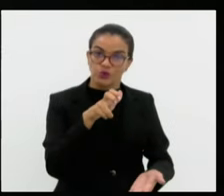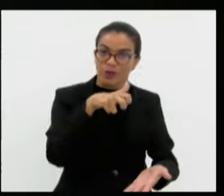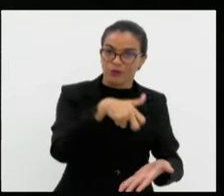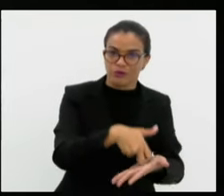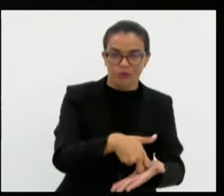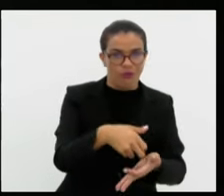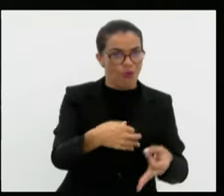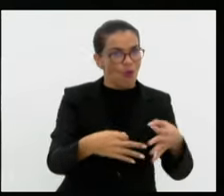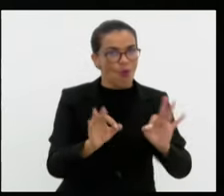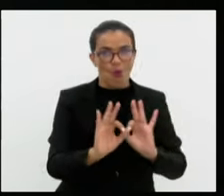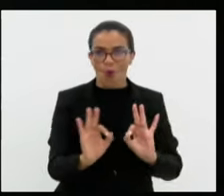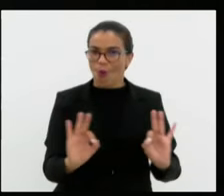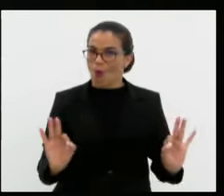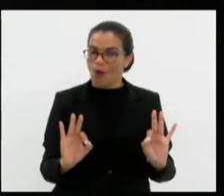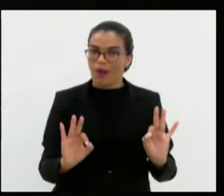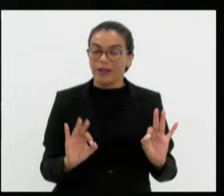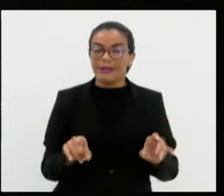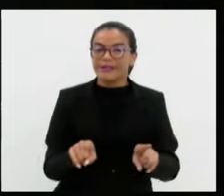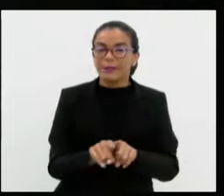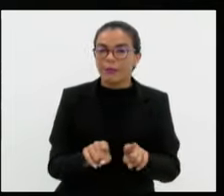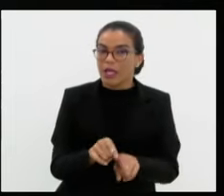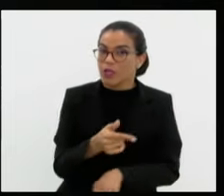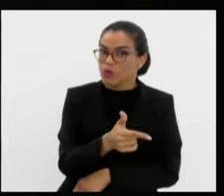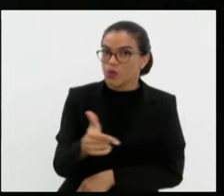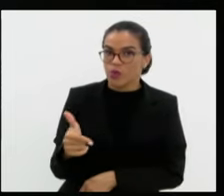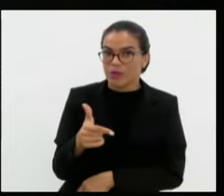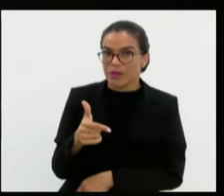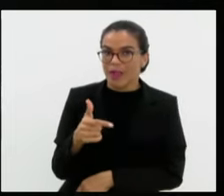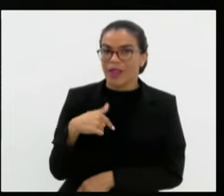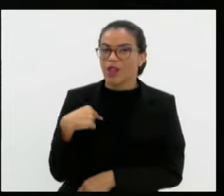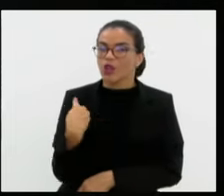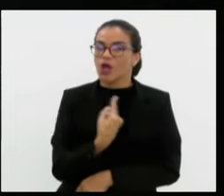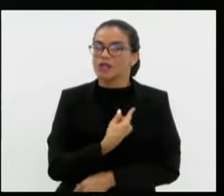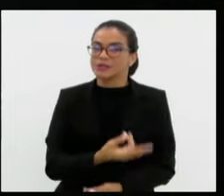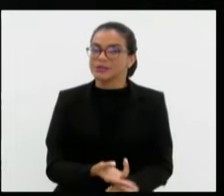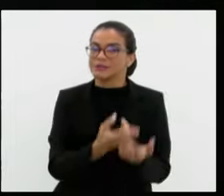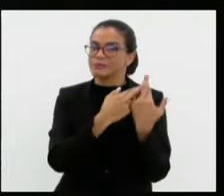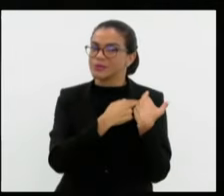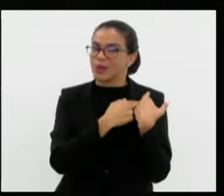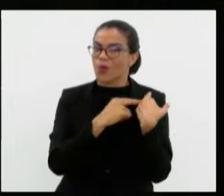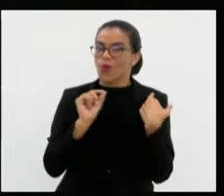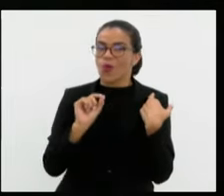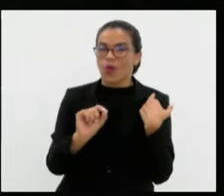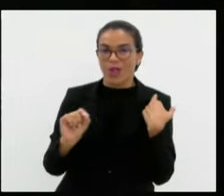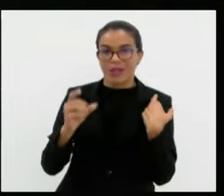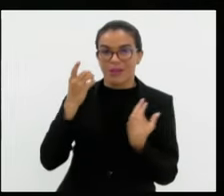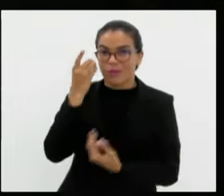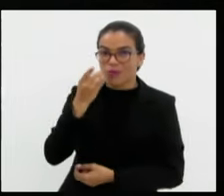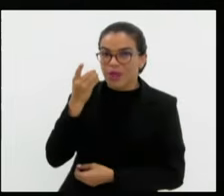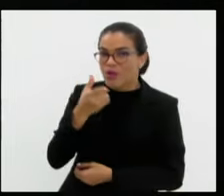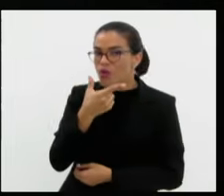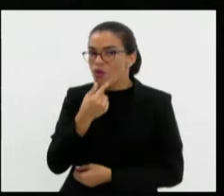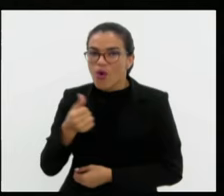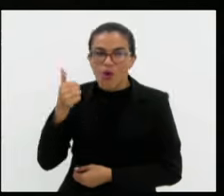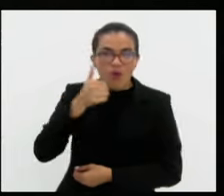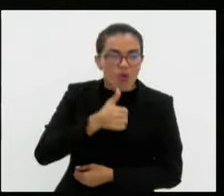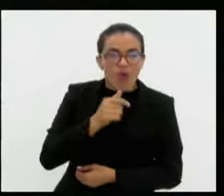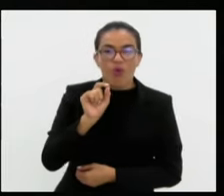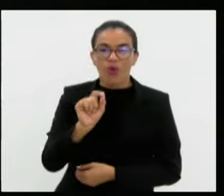condenada. E não tem, a nosso juízo, nenhum deputado ou deputada que queira, de